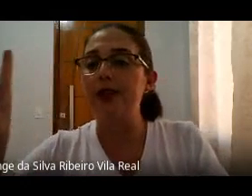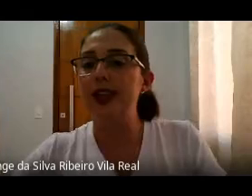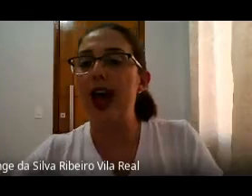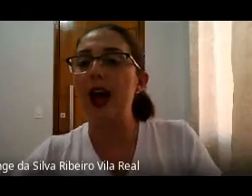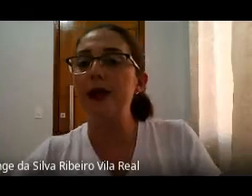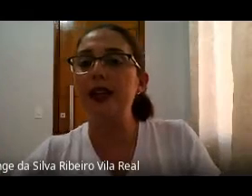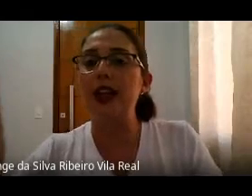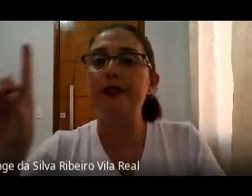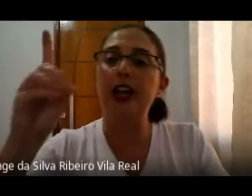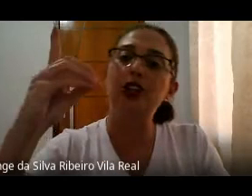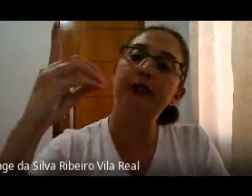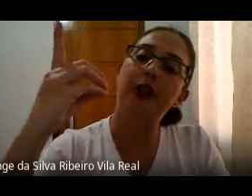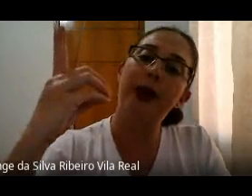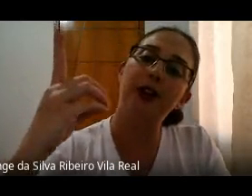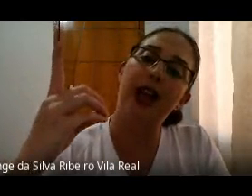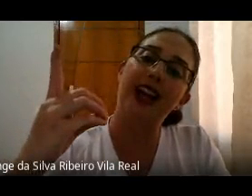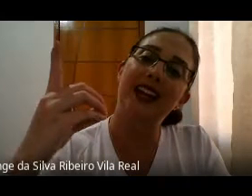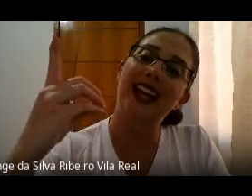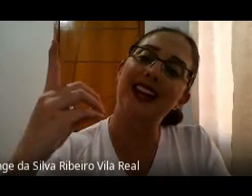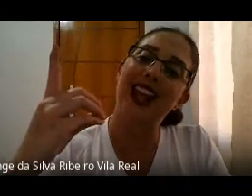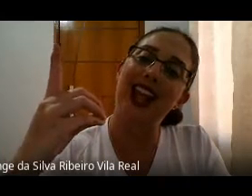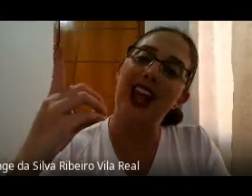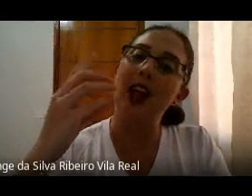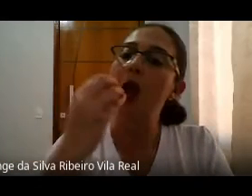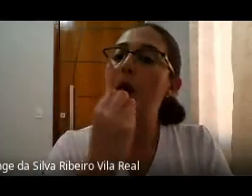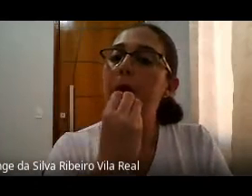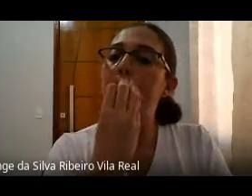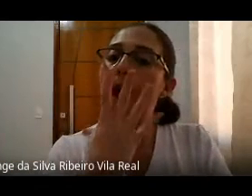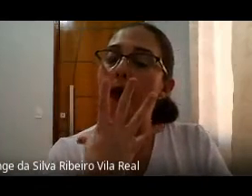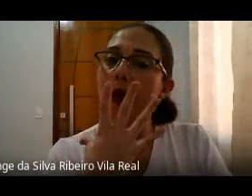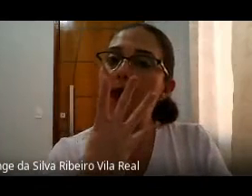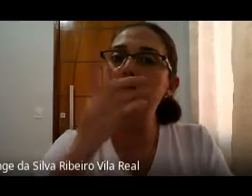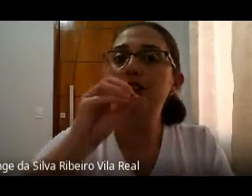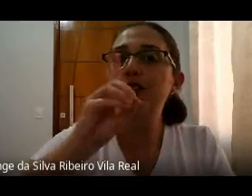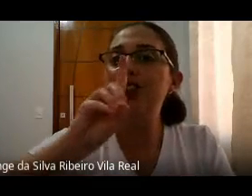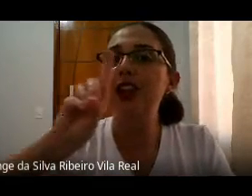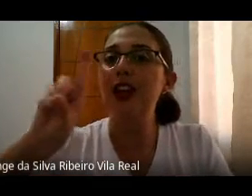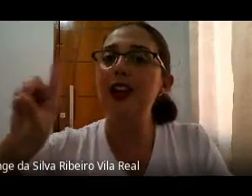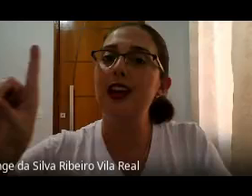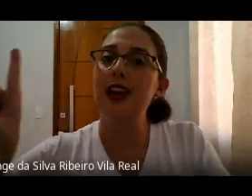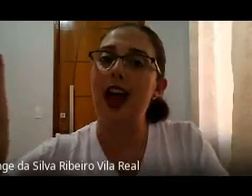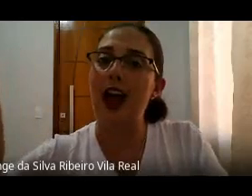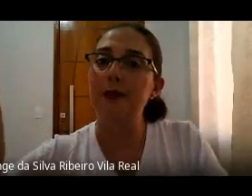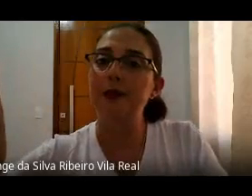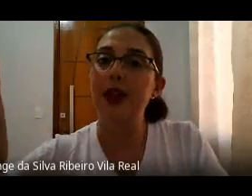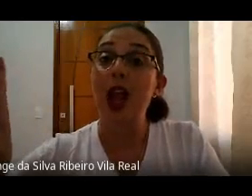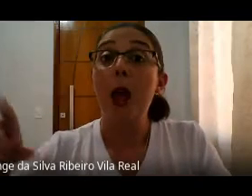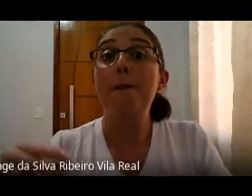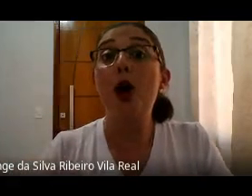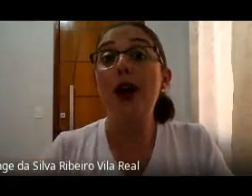dia. Você abre aqui na frente em formato da letra D. Bom